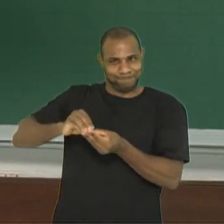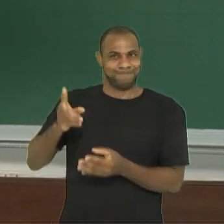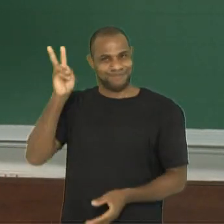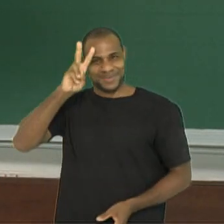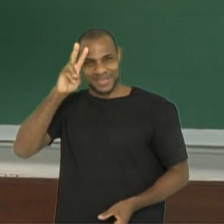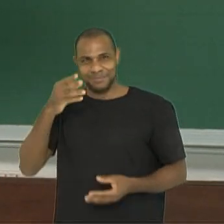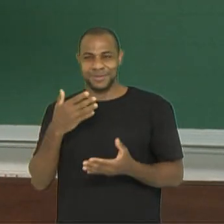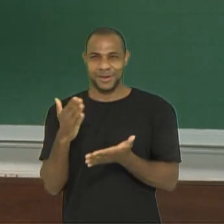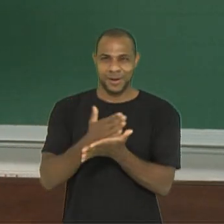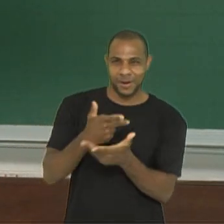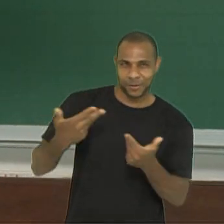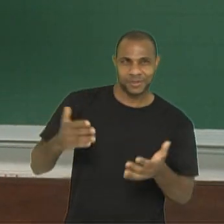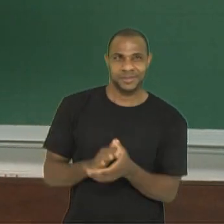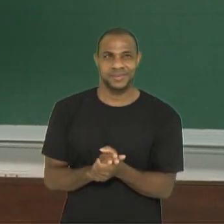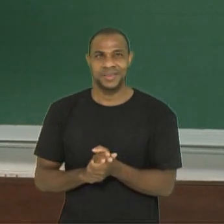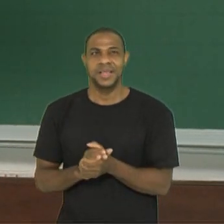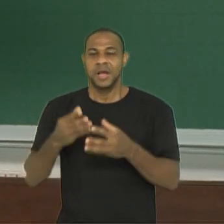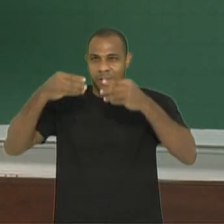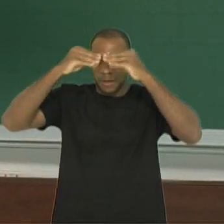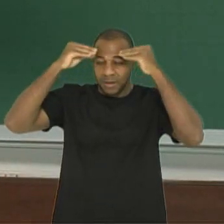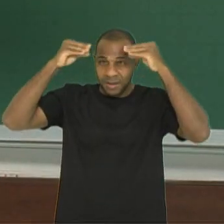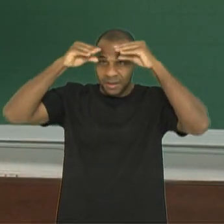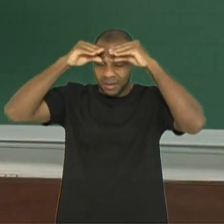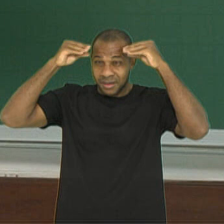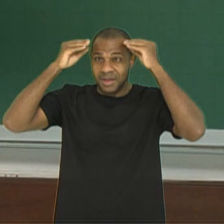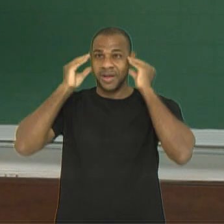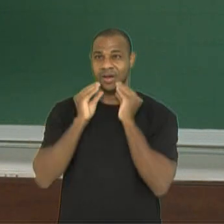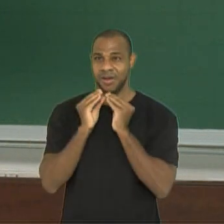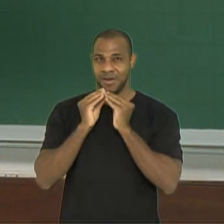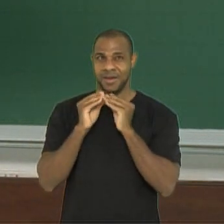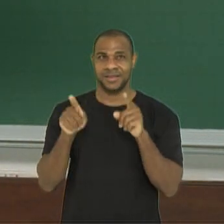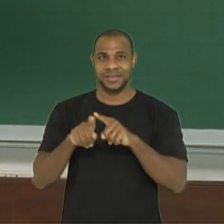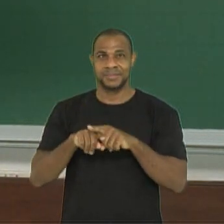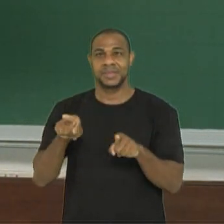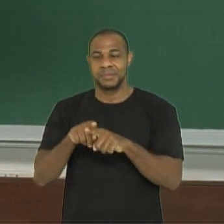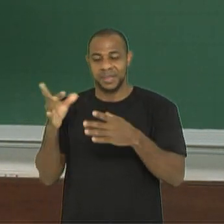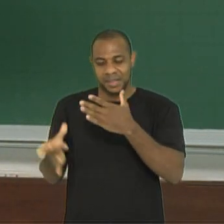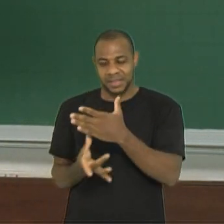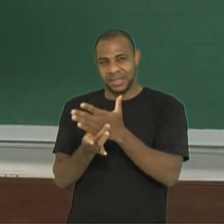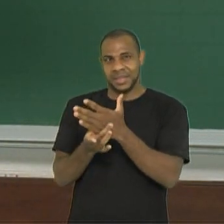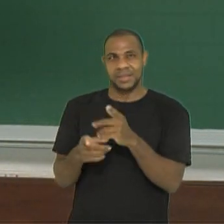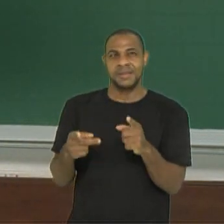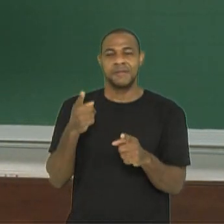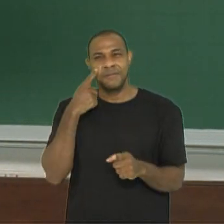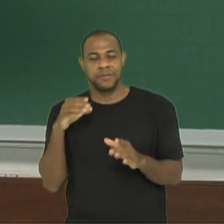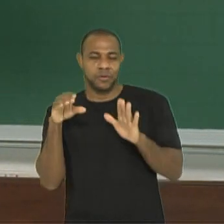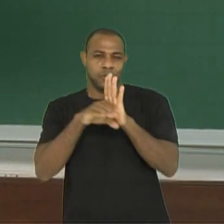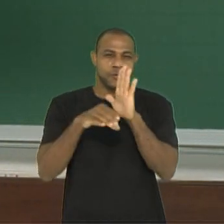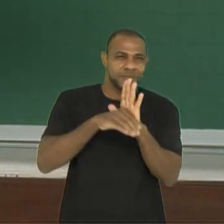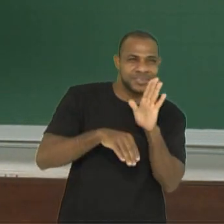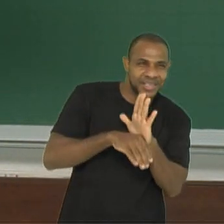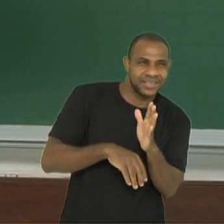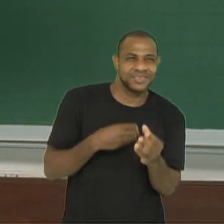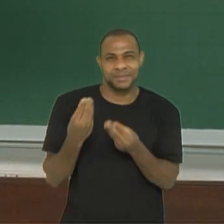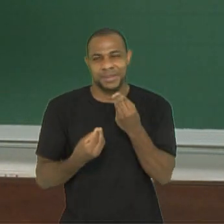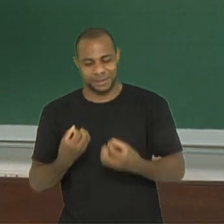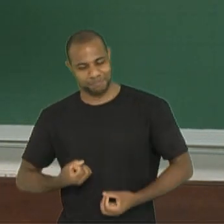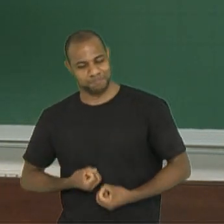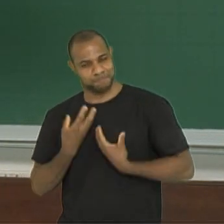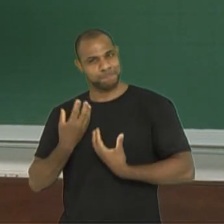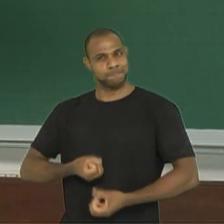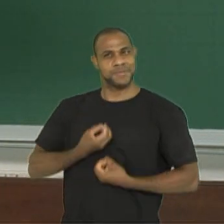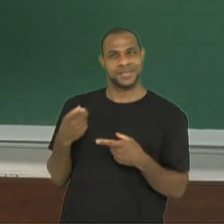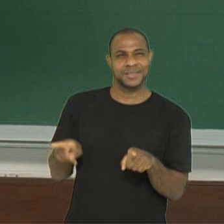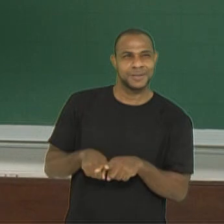algumas coisas, Leonardo da Vinci e o Renascimento. E aí nós vimos alguns conceitos, renascimento, né? Vimos perspectiva, né? Vimos como